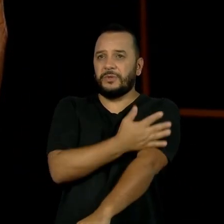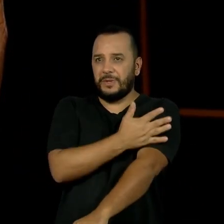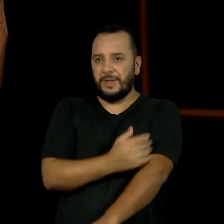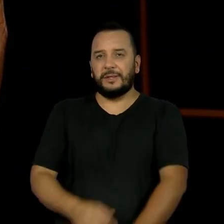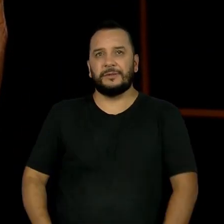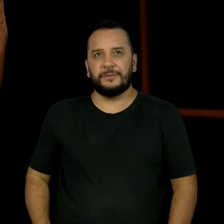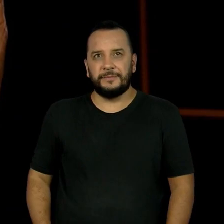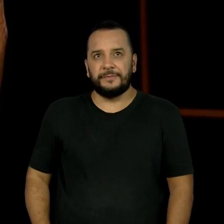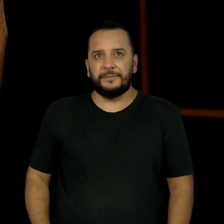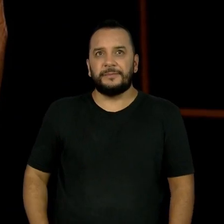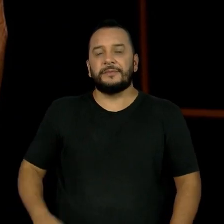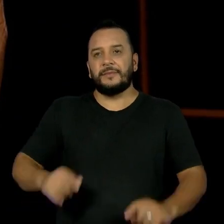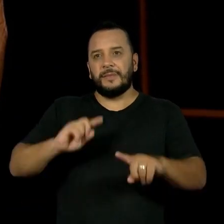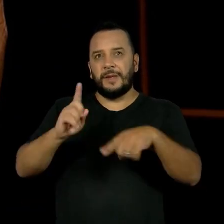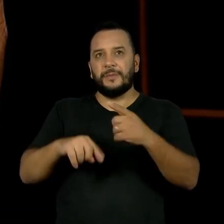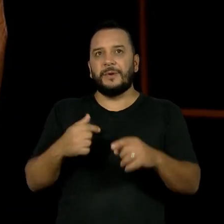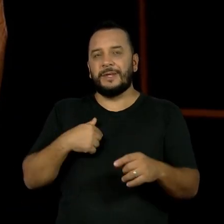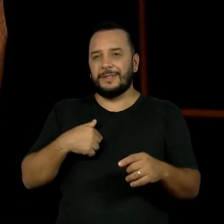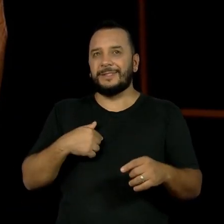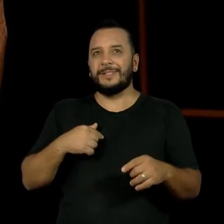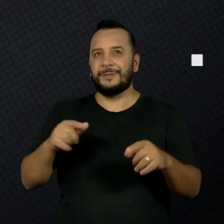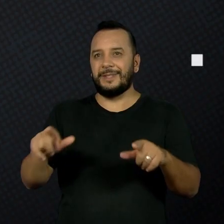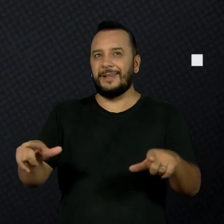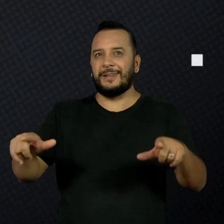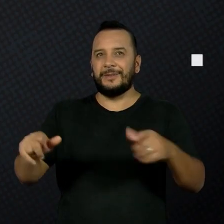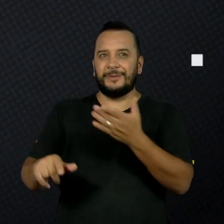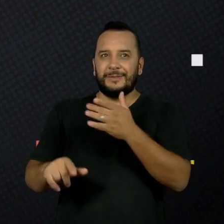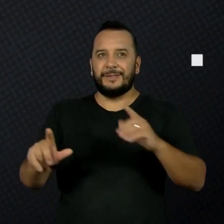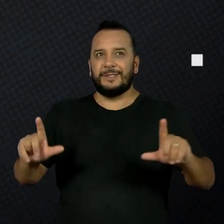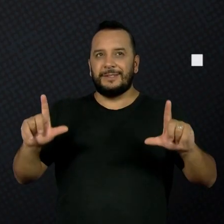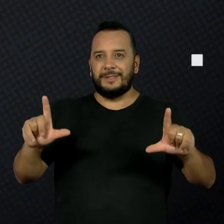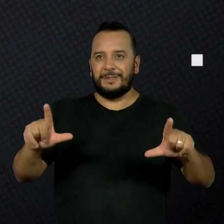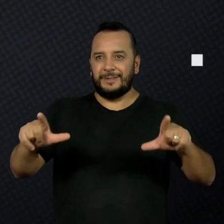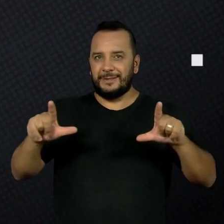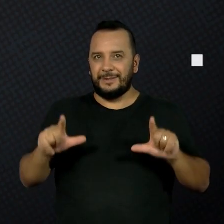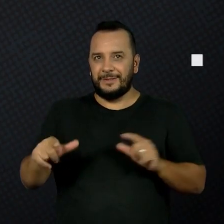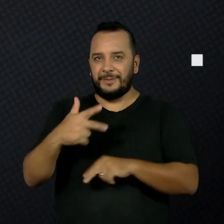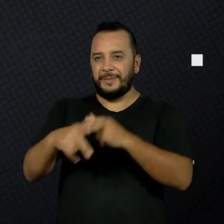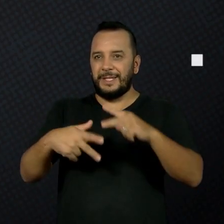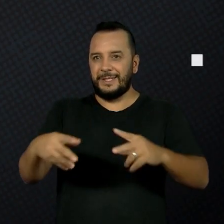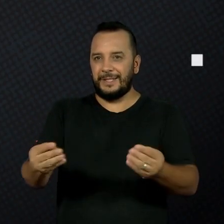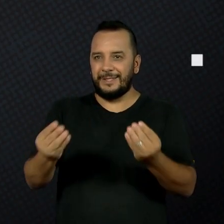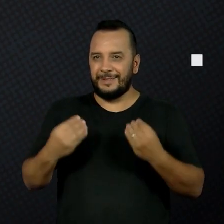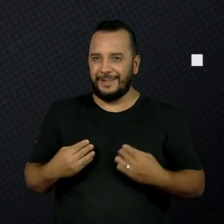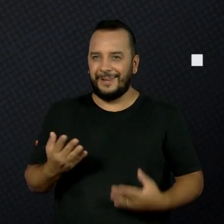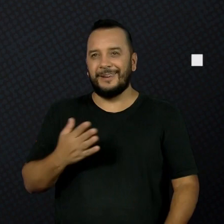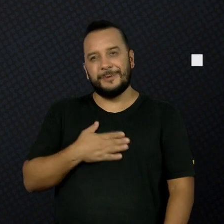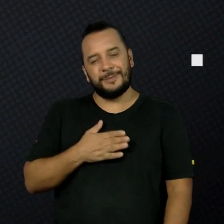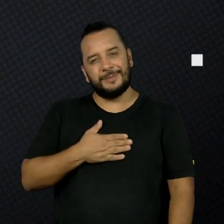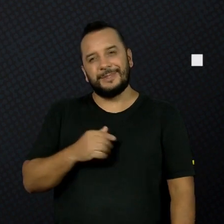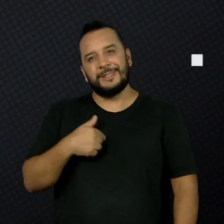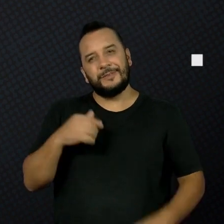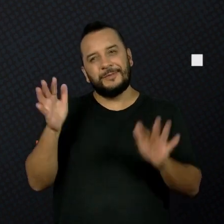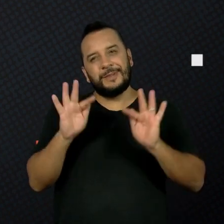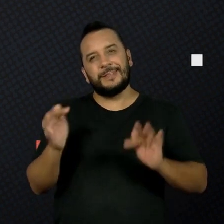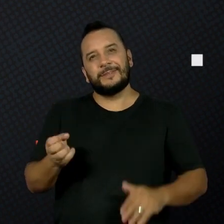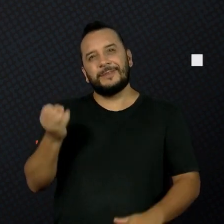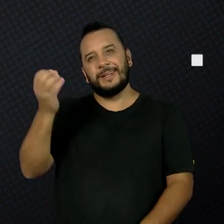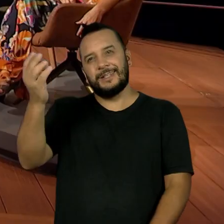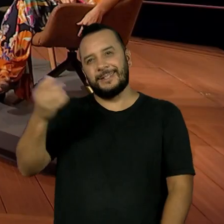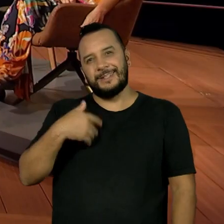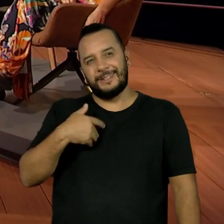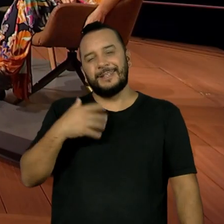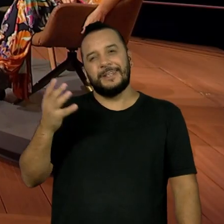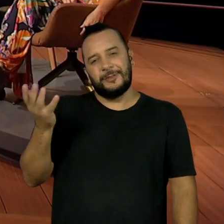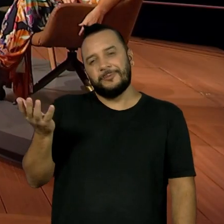Aí, no dia seguinte, eles vieram me dar um disco deles de presente. Então, são essas coisas que só a estrada nos proporciona. Exatamente. E a cara de pau da